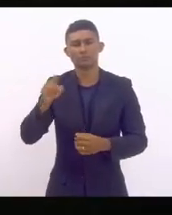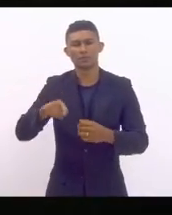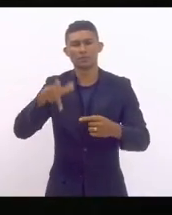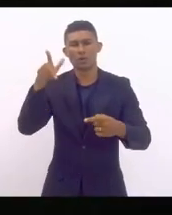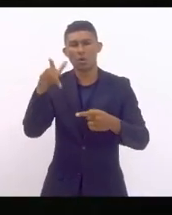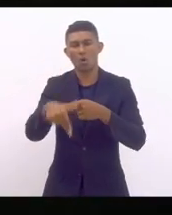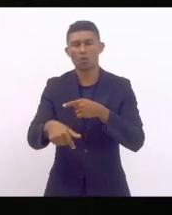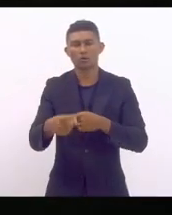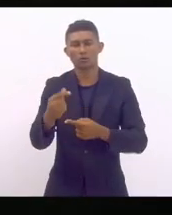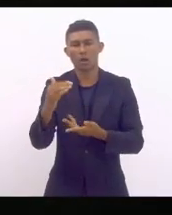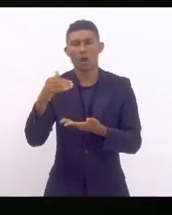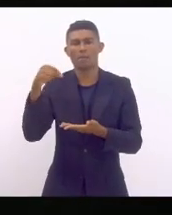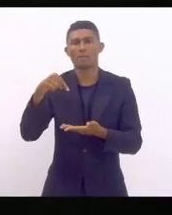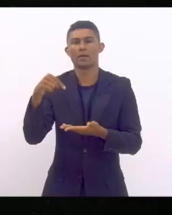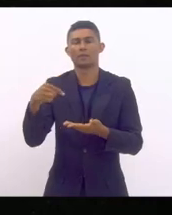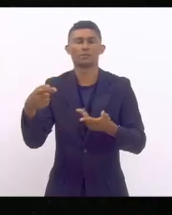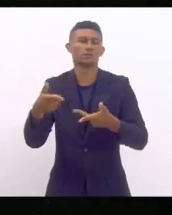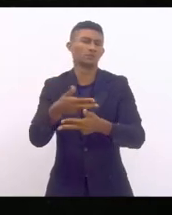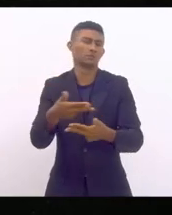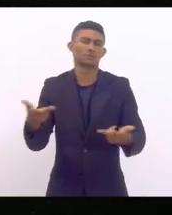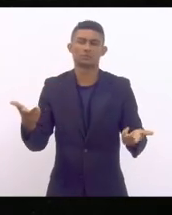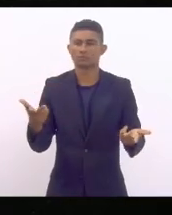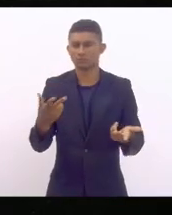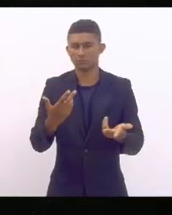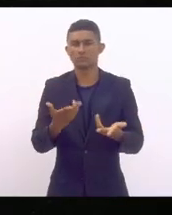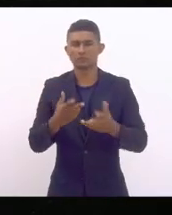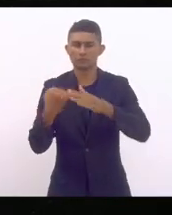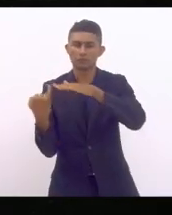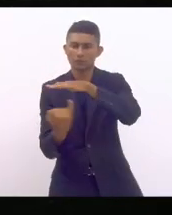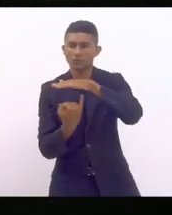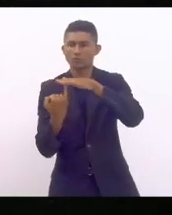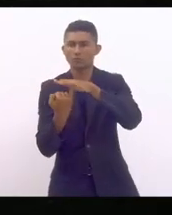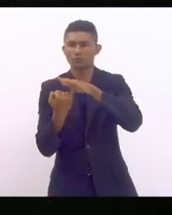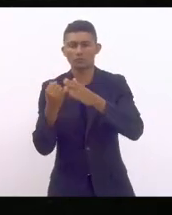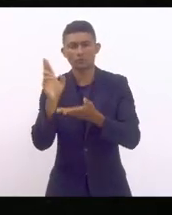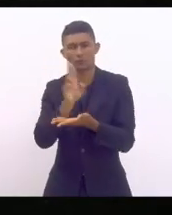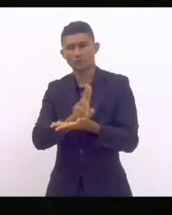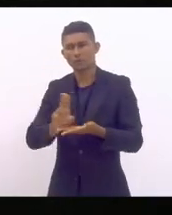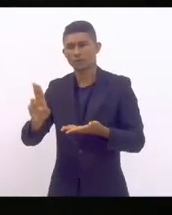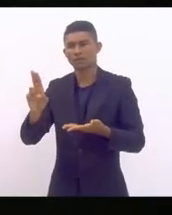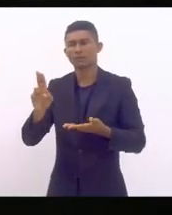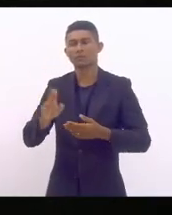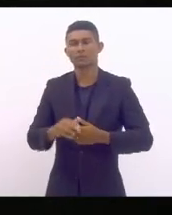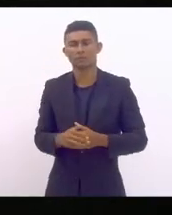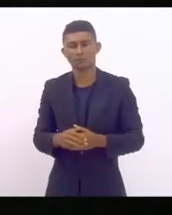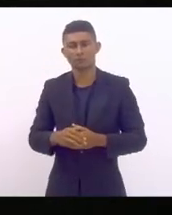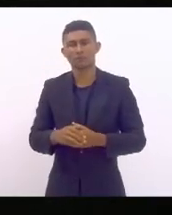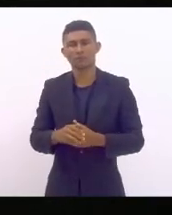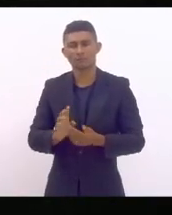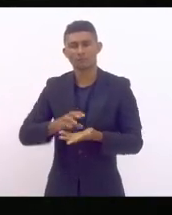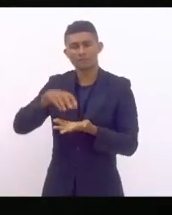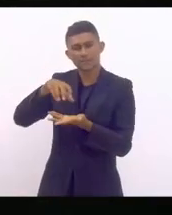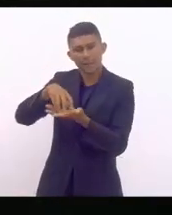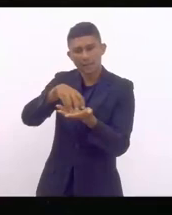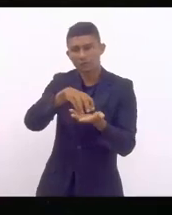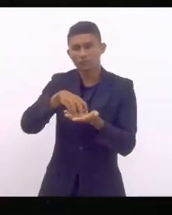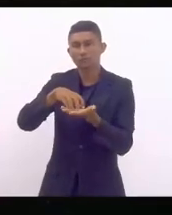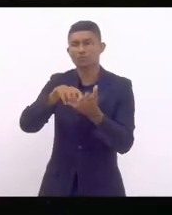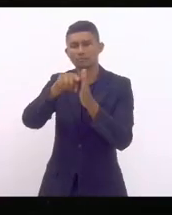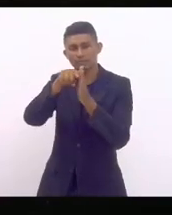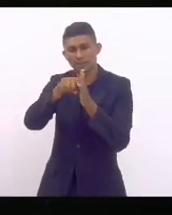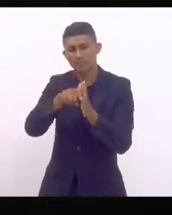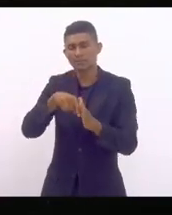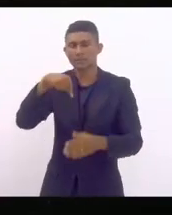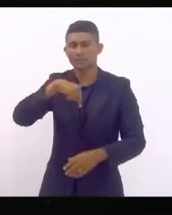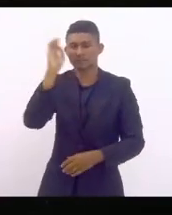nos orçamentos das nossas instituições universidades e centros de pesquisa que existem